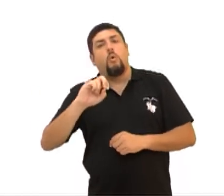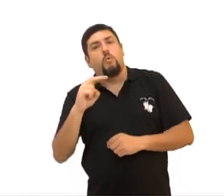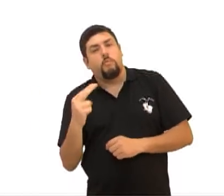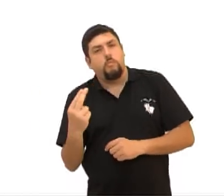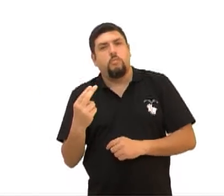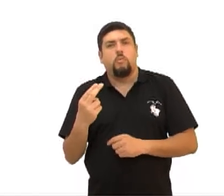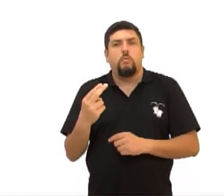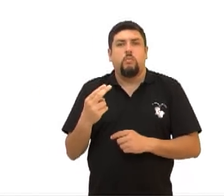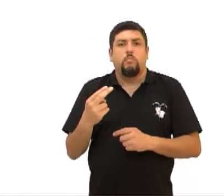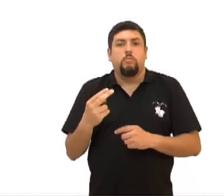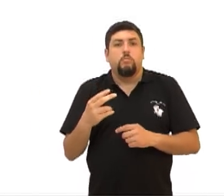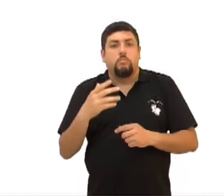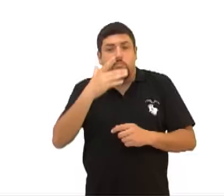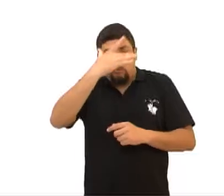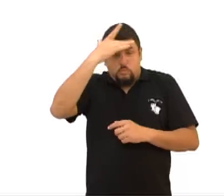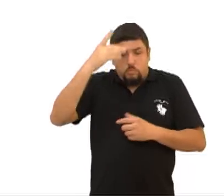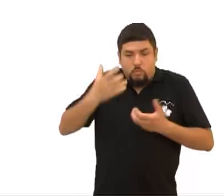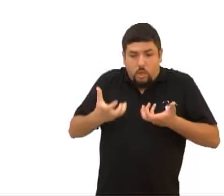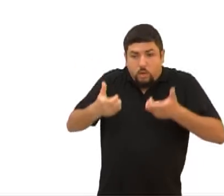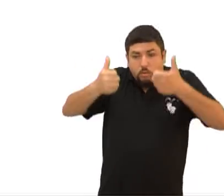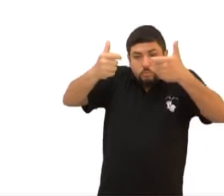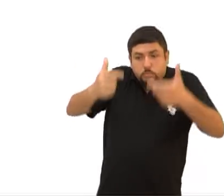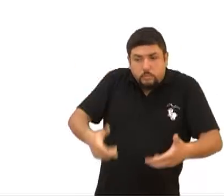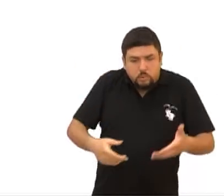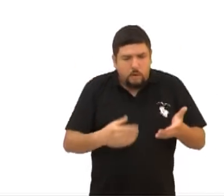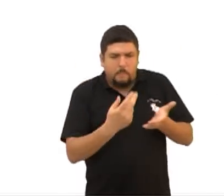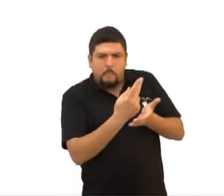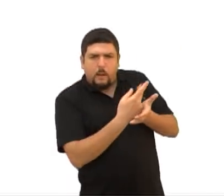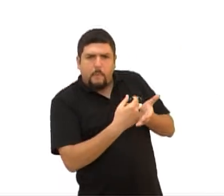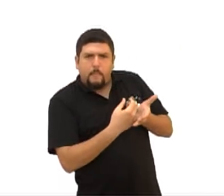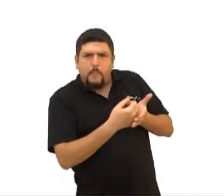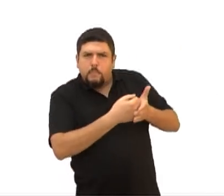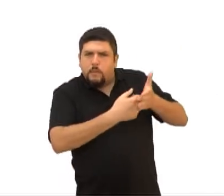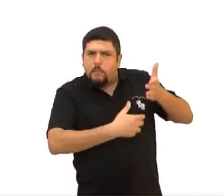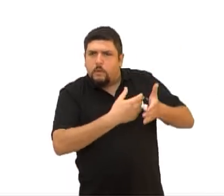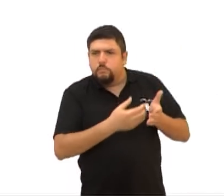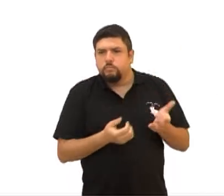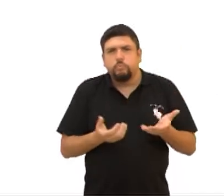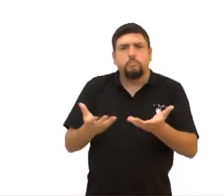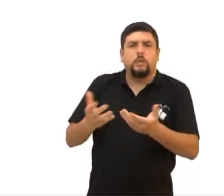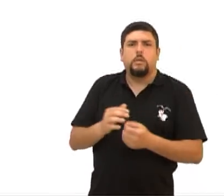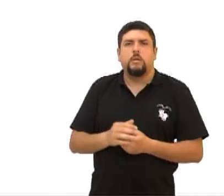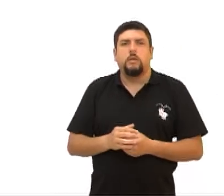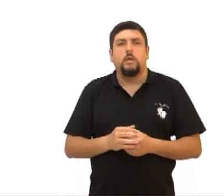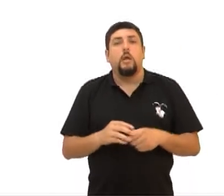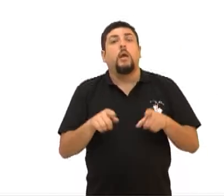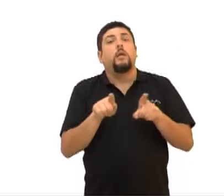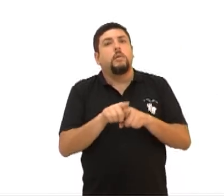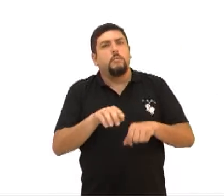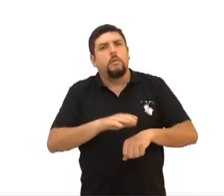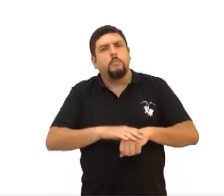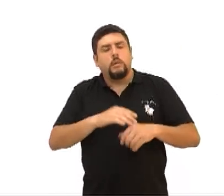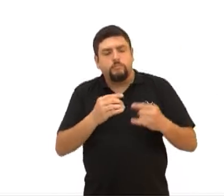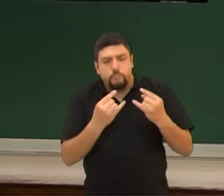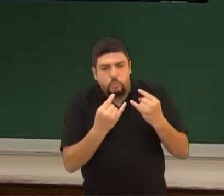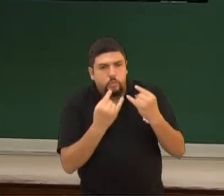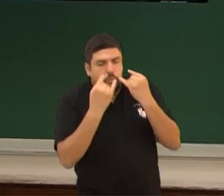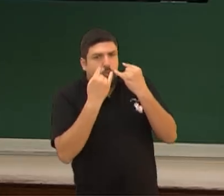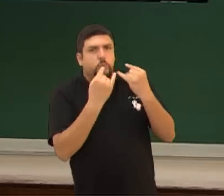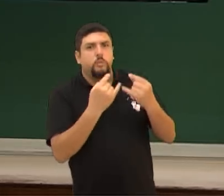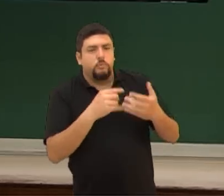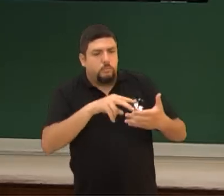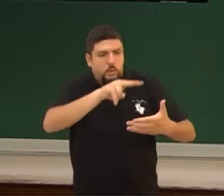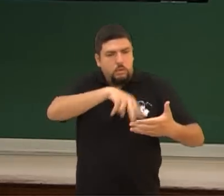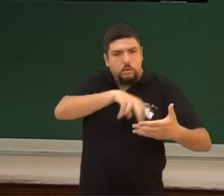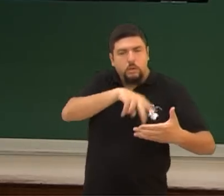deseja explicar algum fato, e também processos de forma mais dinâmica, atraente e rápida, como,